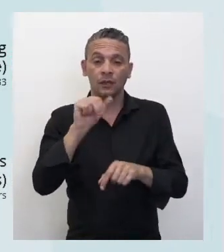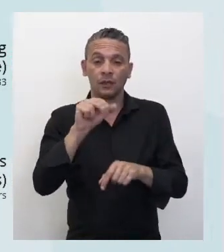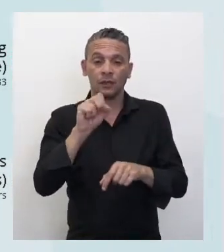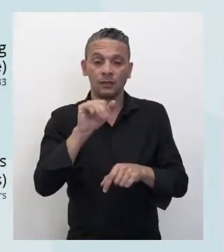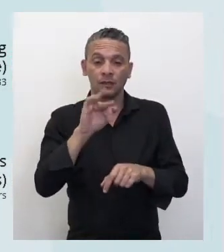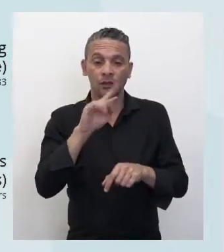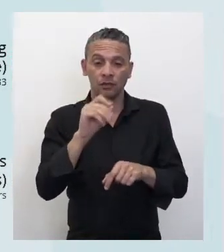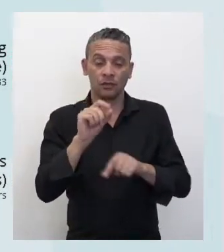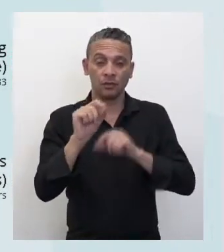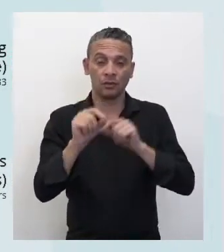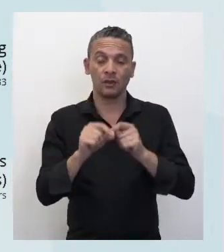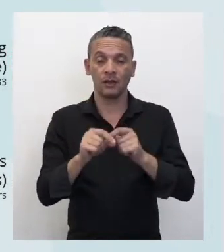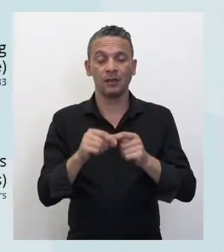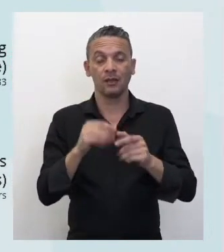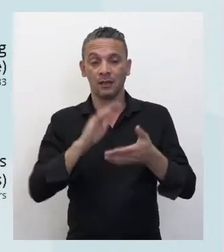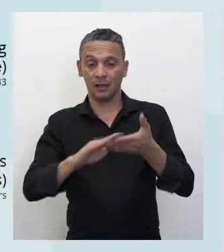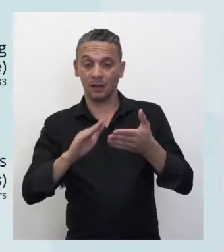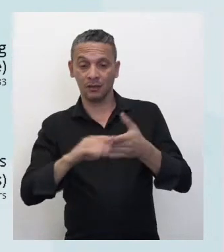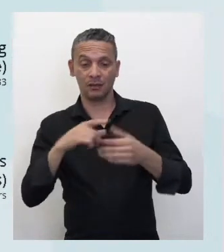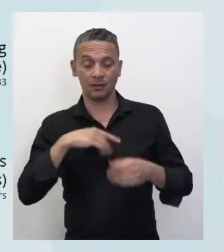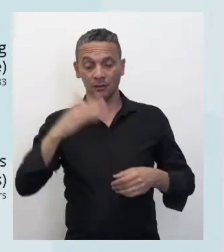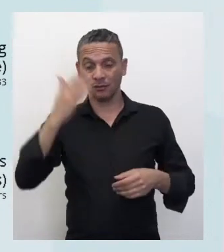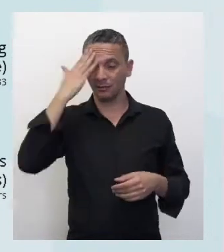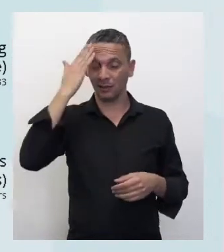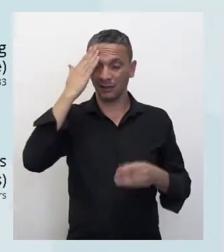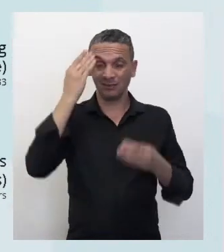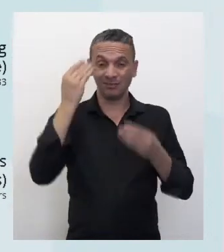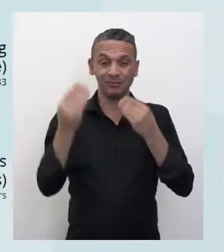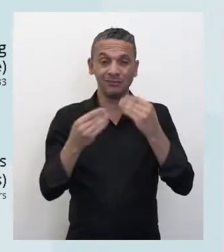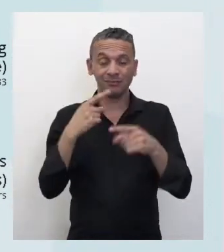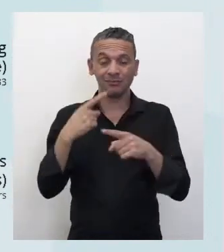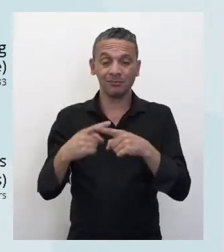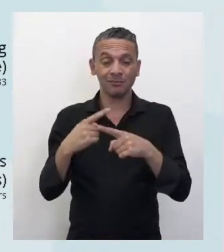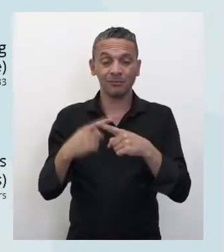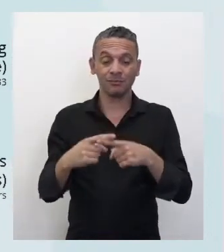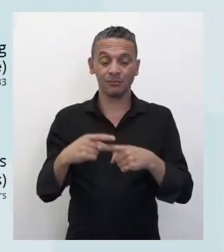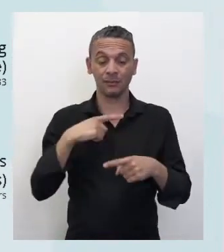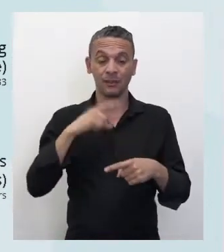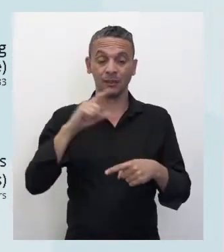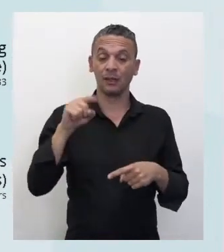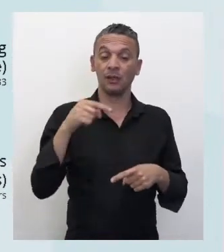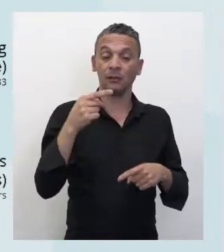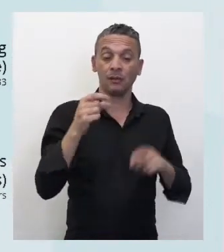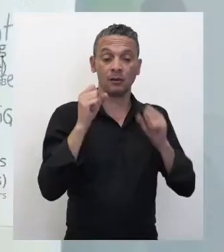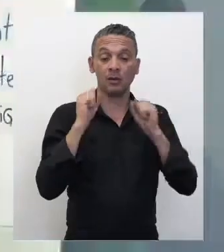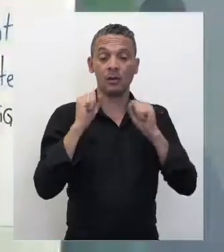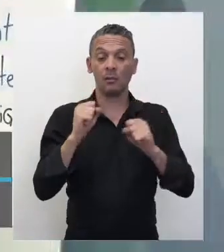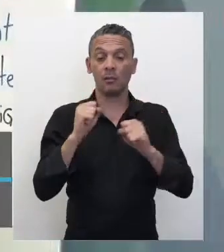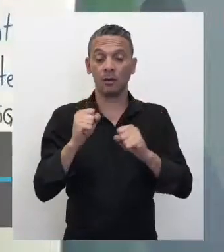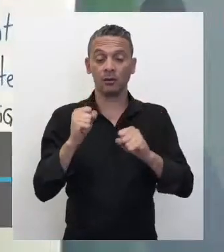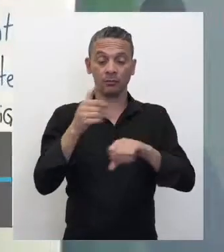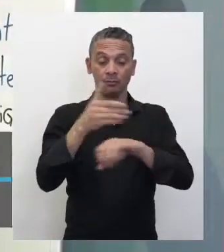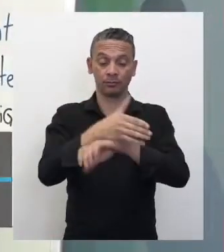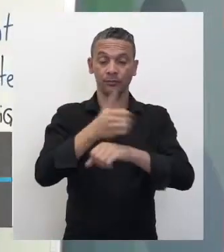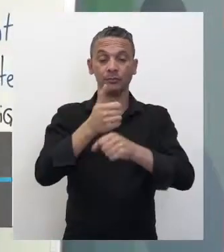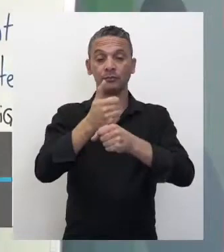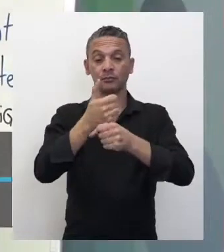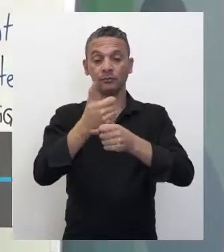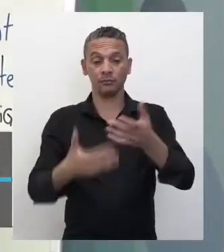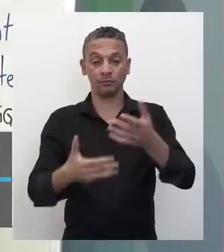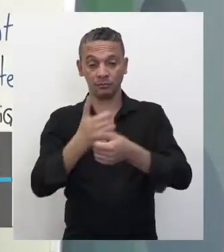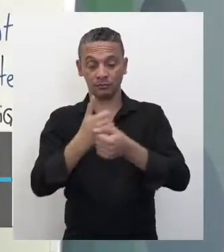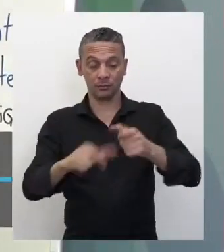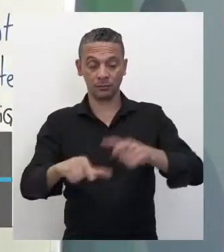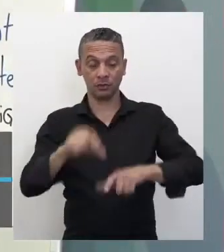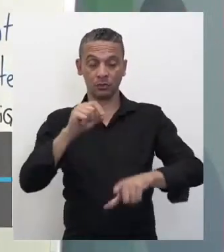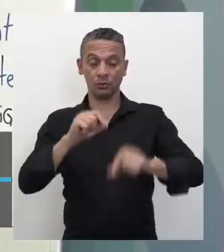consumo. Então, vamos tentar entender essas citações, a gente vai traduzir. Depois vocês vão ter um tempinho lá no chat para escolher